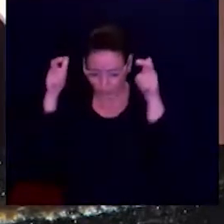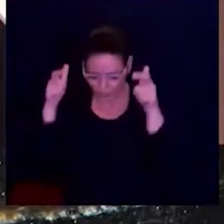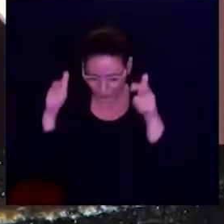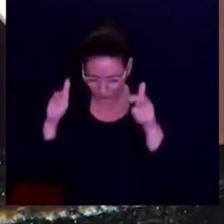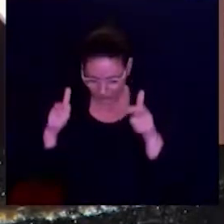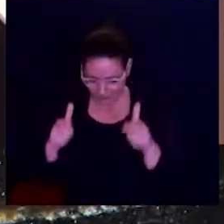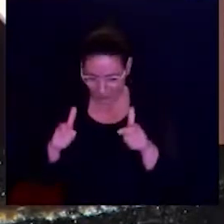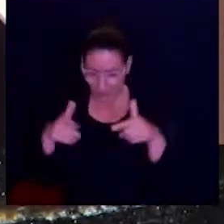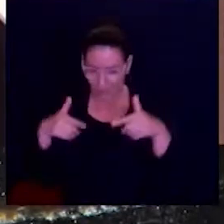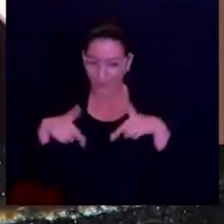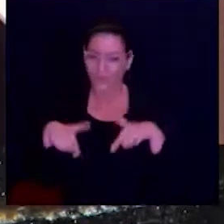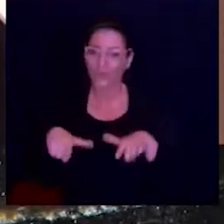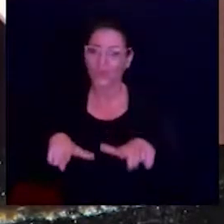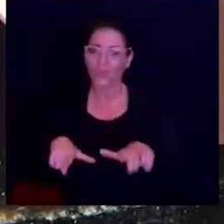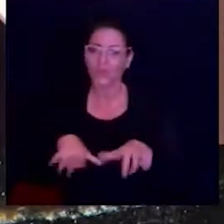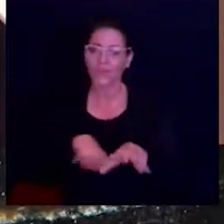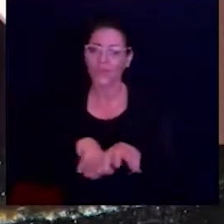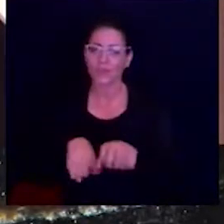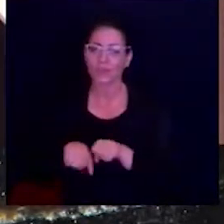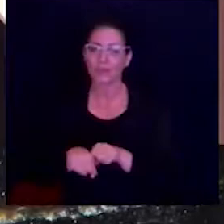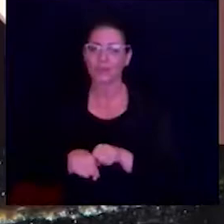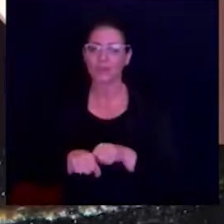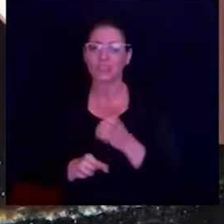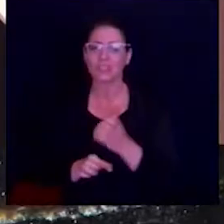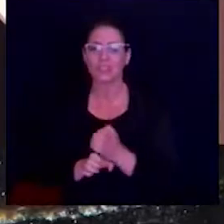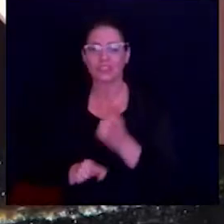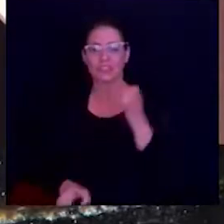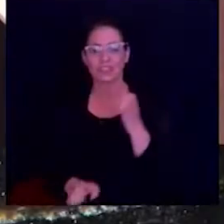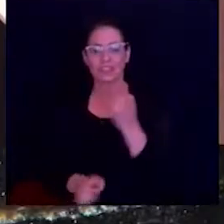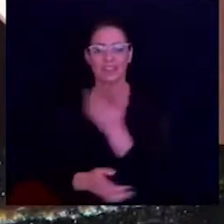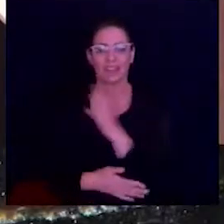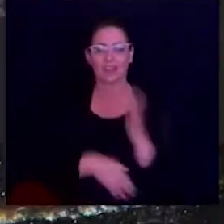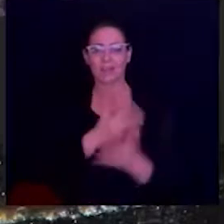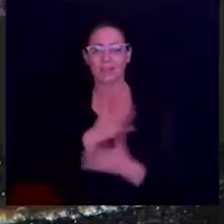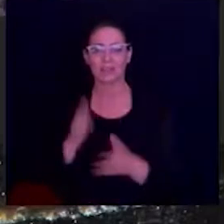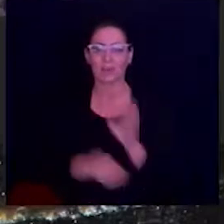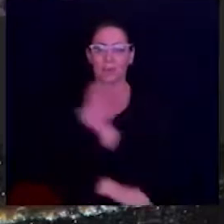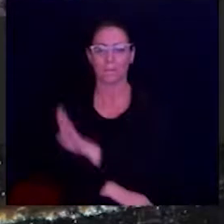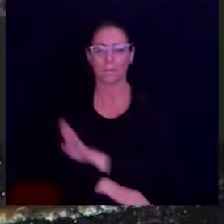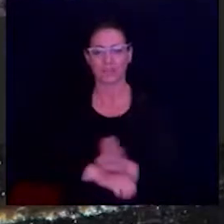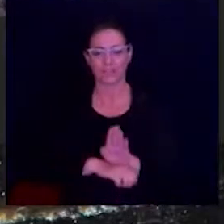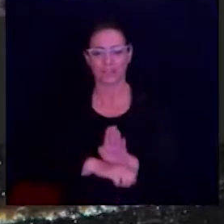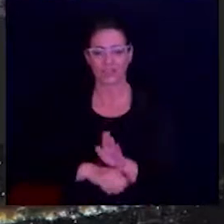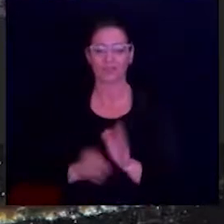grau de bacharelas em engenharia ambiental.